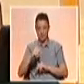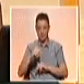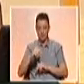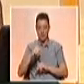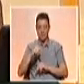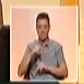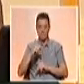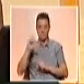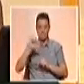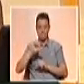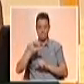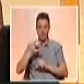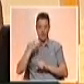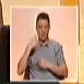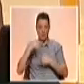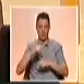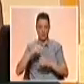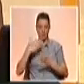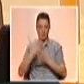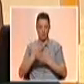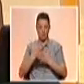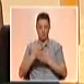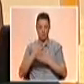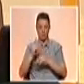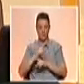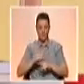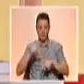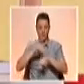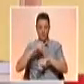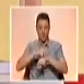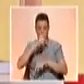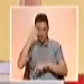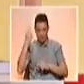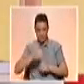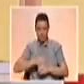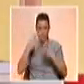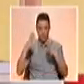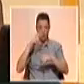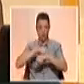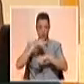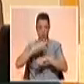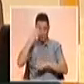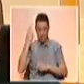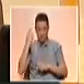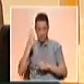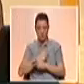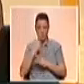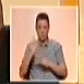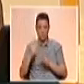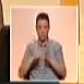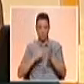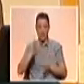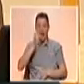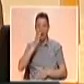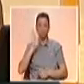sanitárias más conduzem a água de má qualidade também. Não só, doenças. Portanto, há muitas doenças cujos vetores são precisamente